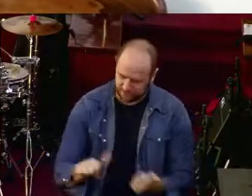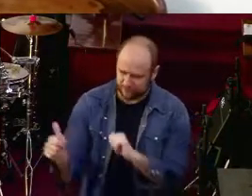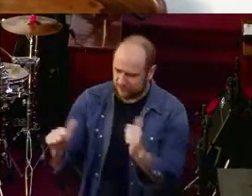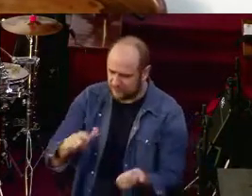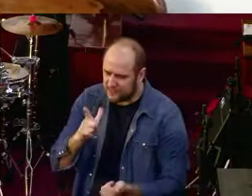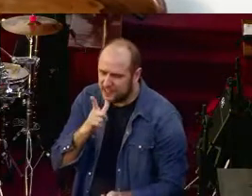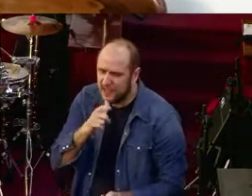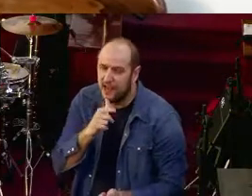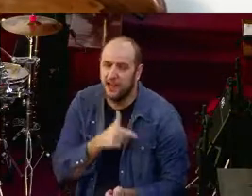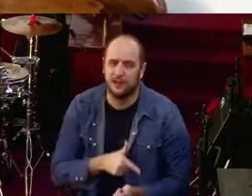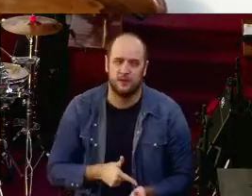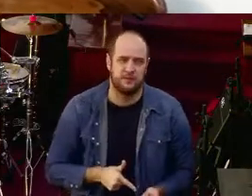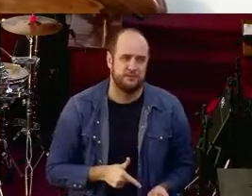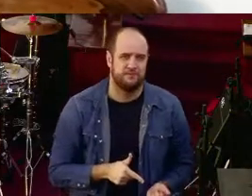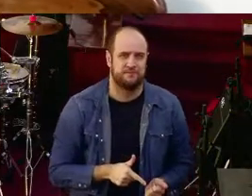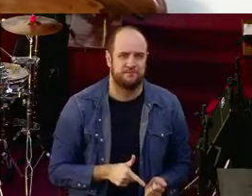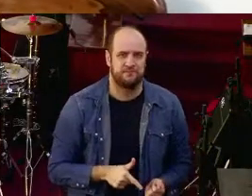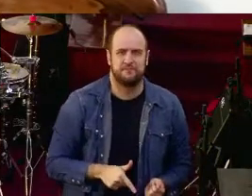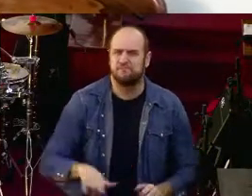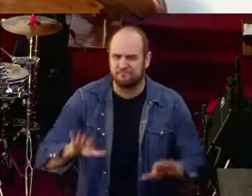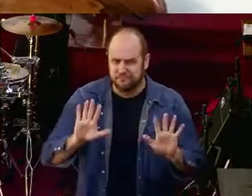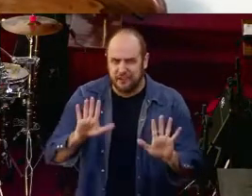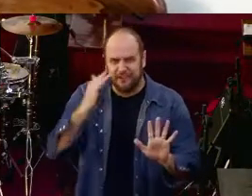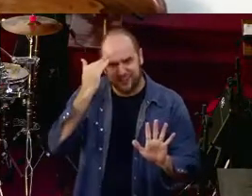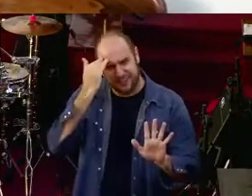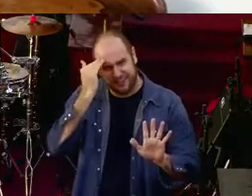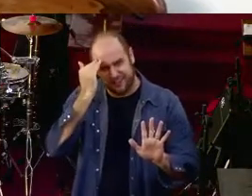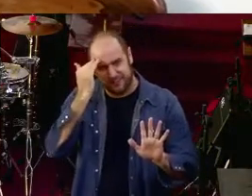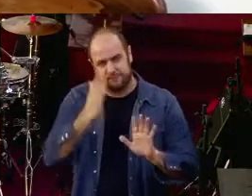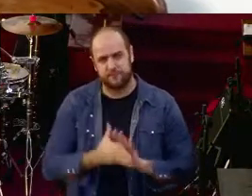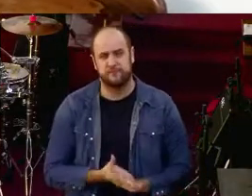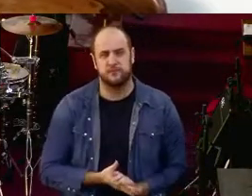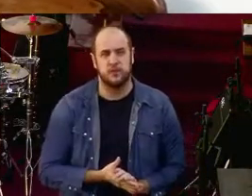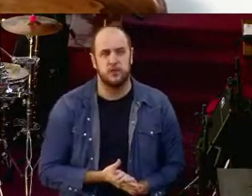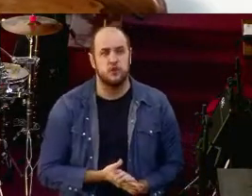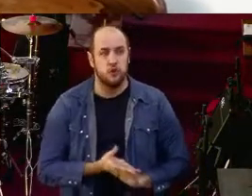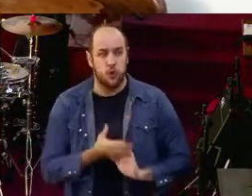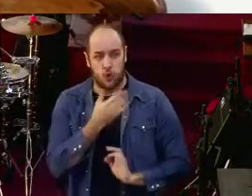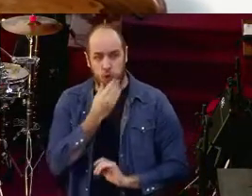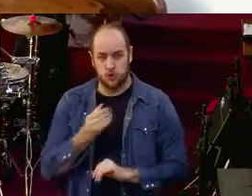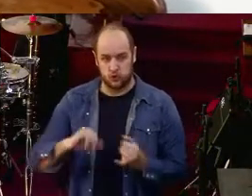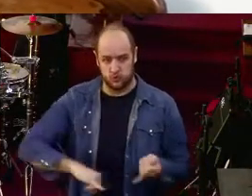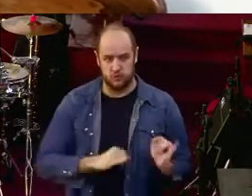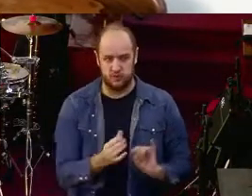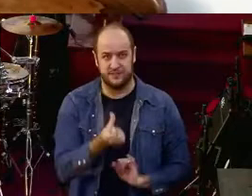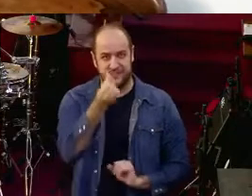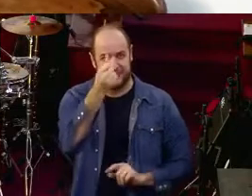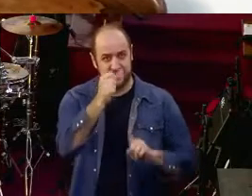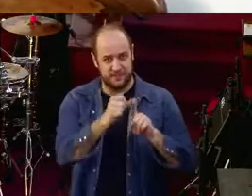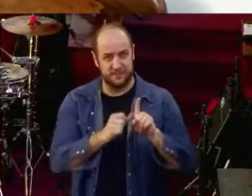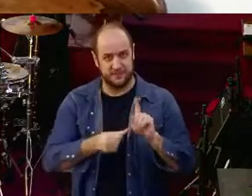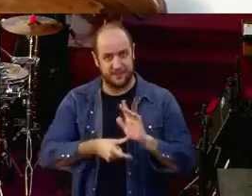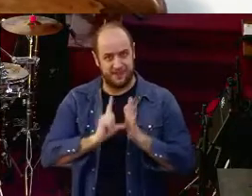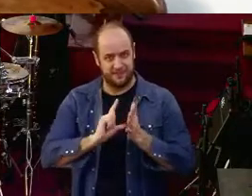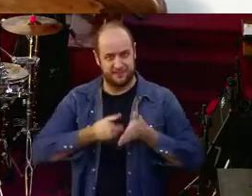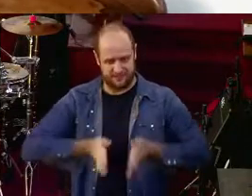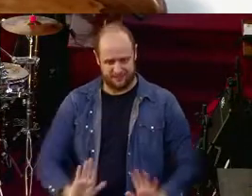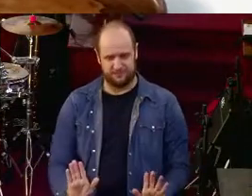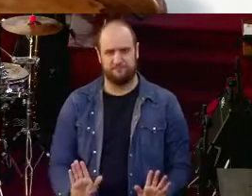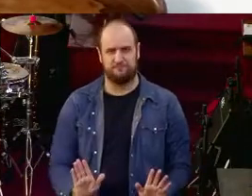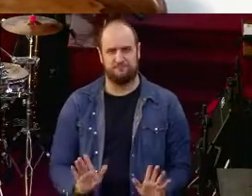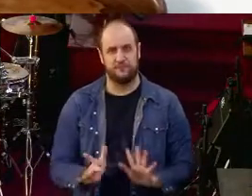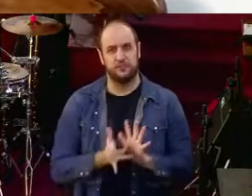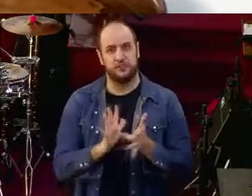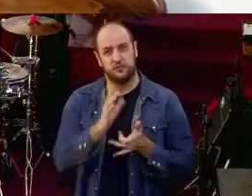água. Vê só, João é 6 meses mais velho do que Jesus, aproximadamente.